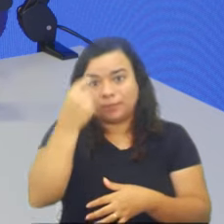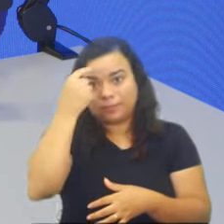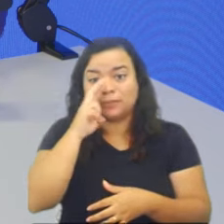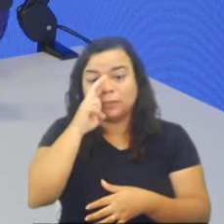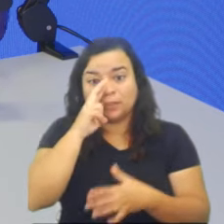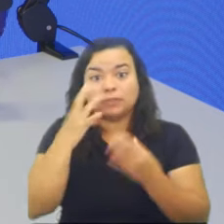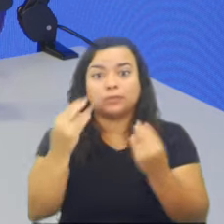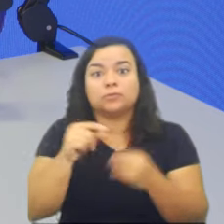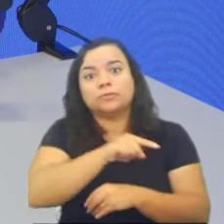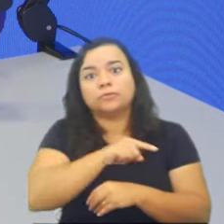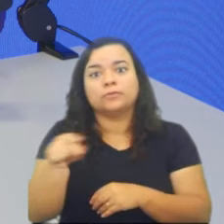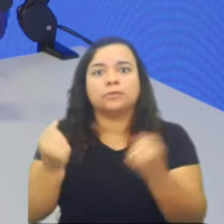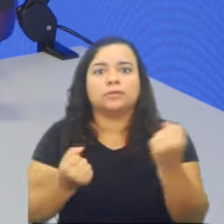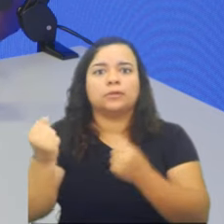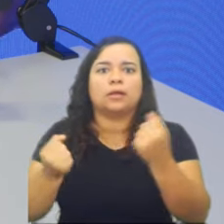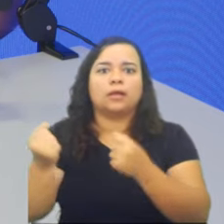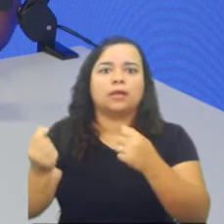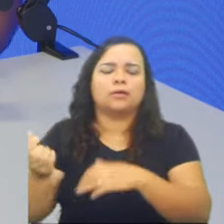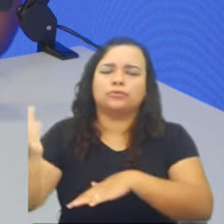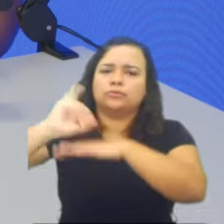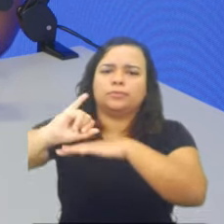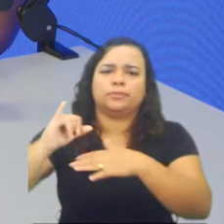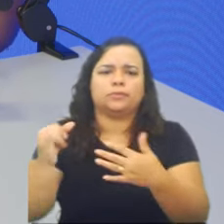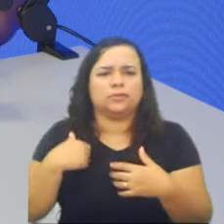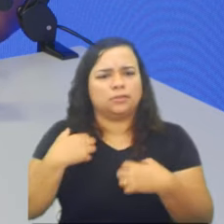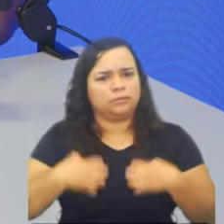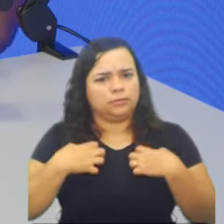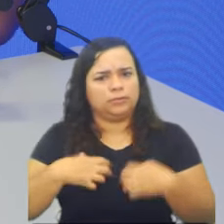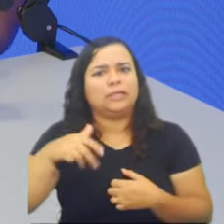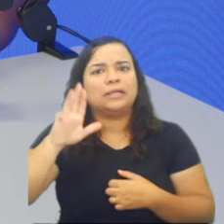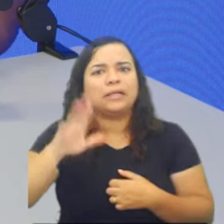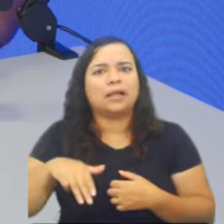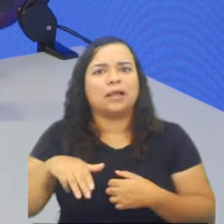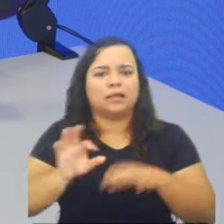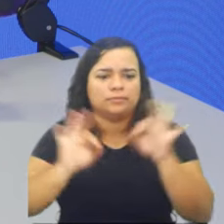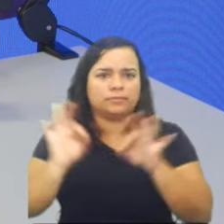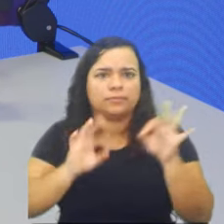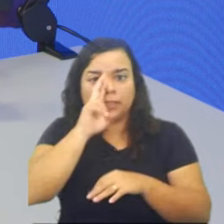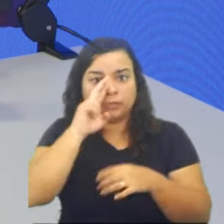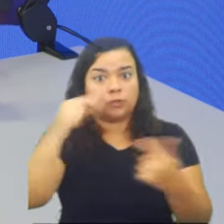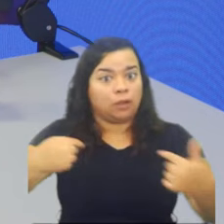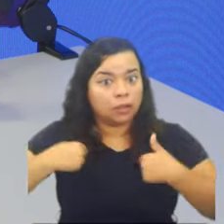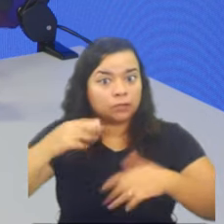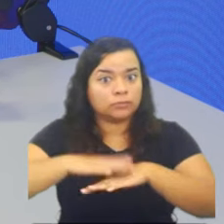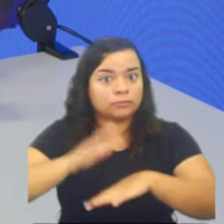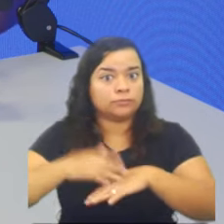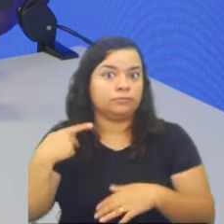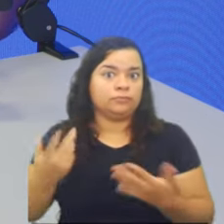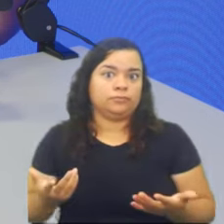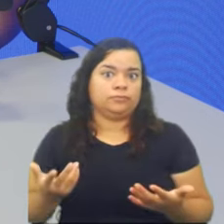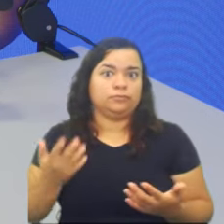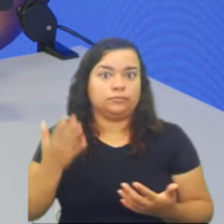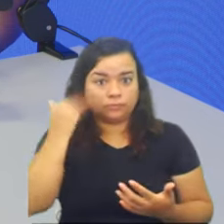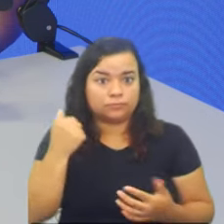ser muito risco para vocês subirem no carro eu fiquei tão brava eu falei assim quem tem que medir o risco sou eu você sabe porque eu cheguei